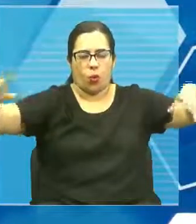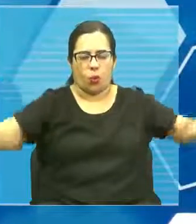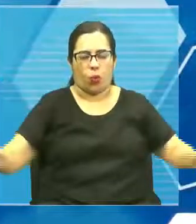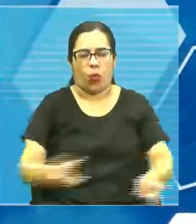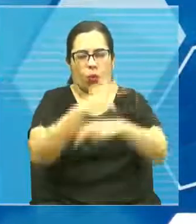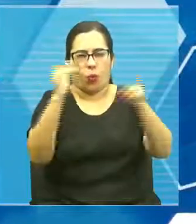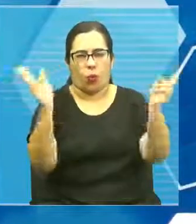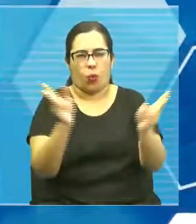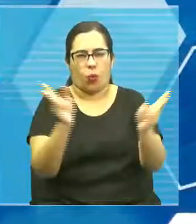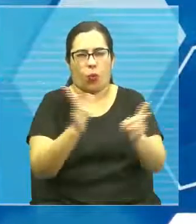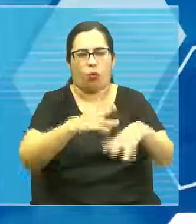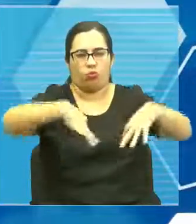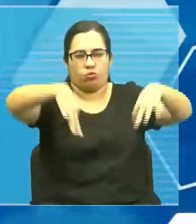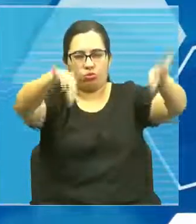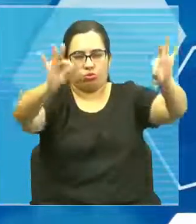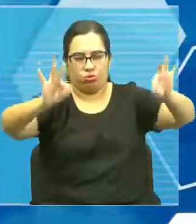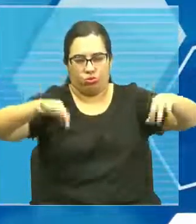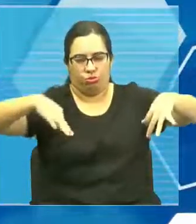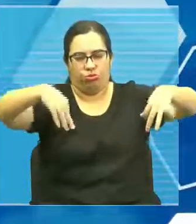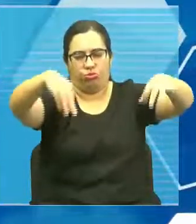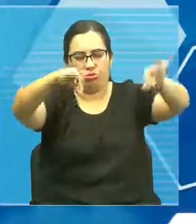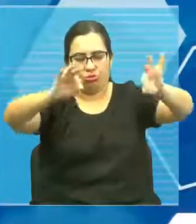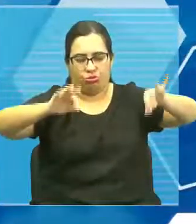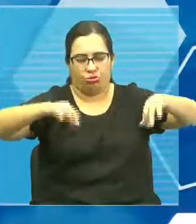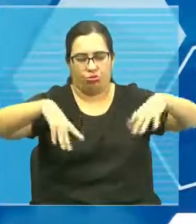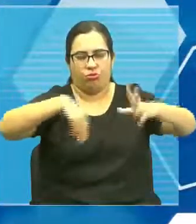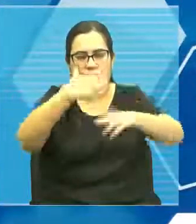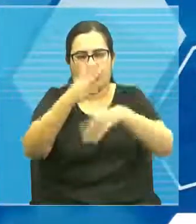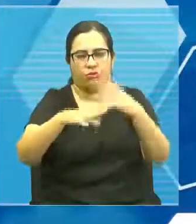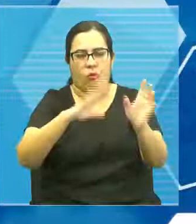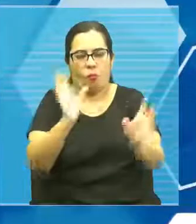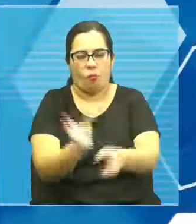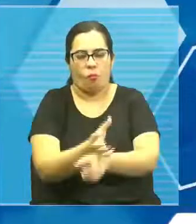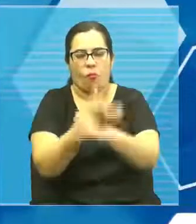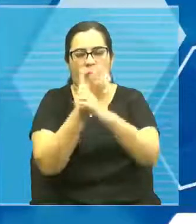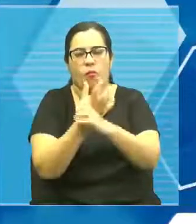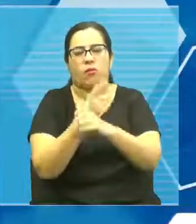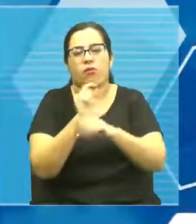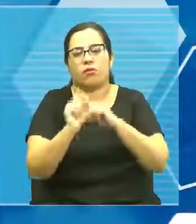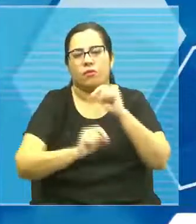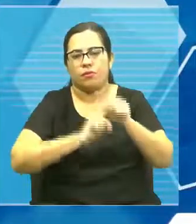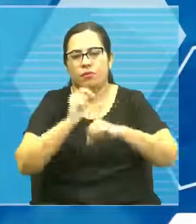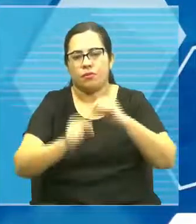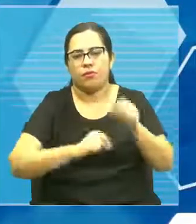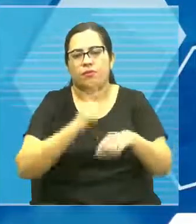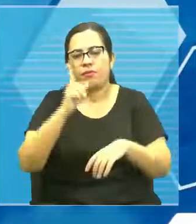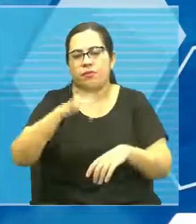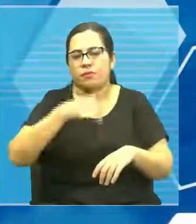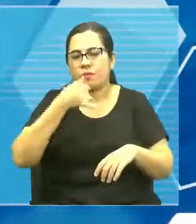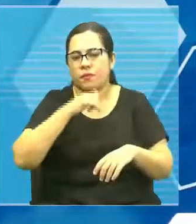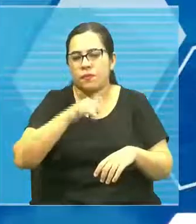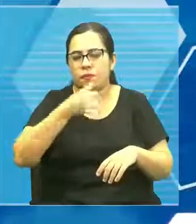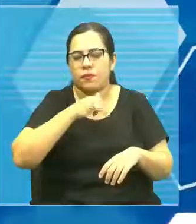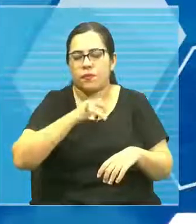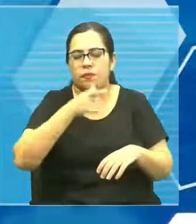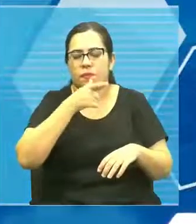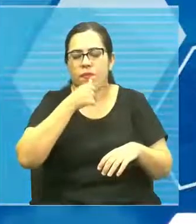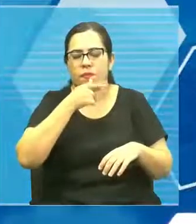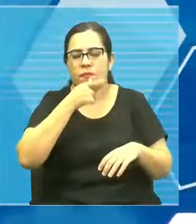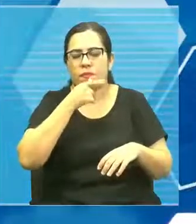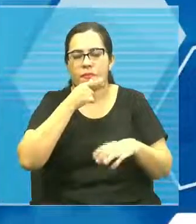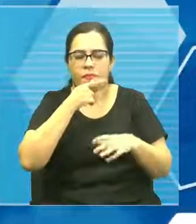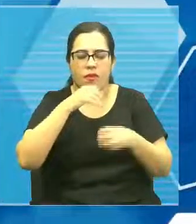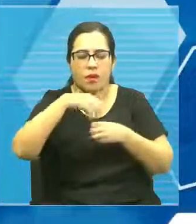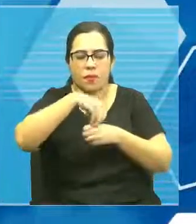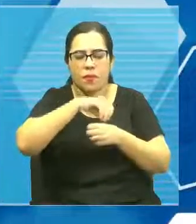mais ligeiro? Mesmo jeito. Você está fornecendo energia para a molécula, para a gotinha de água. E a